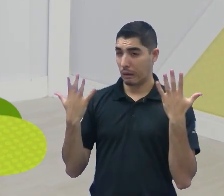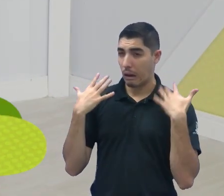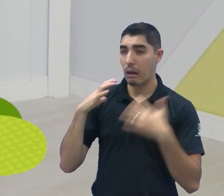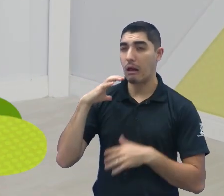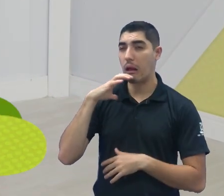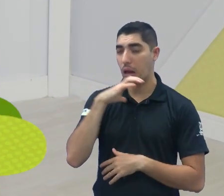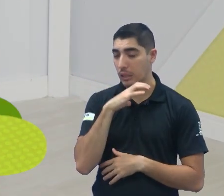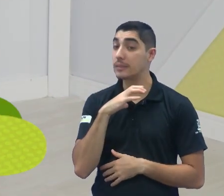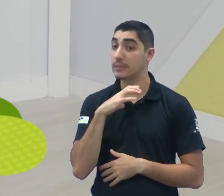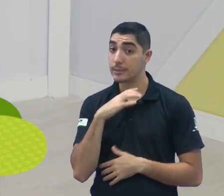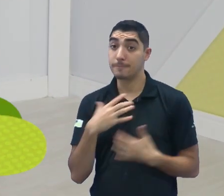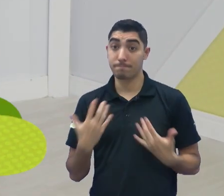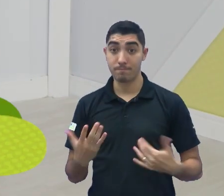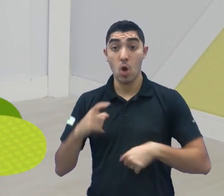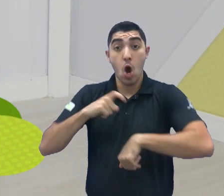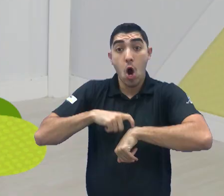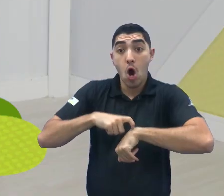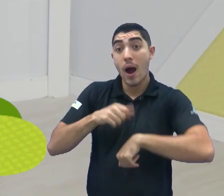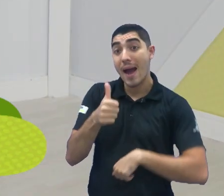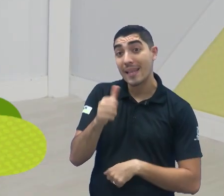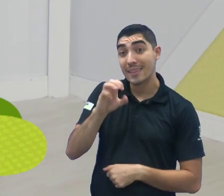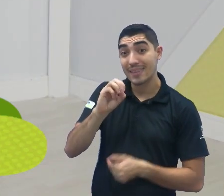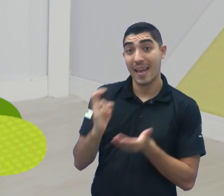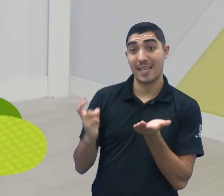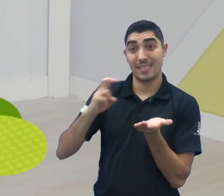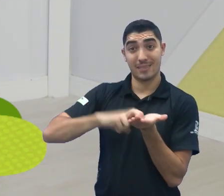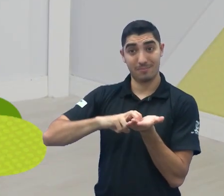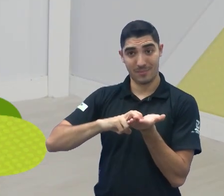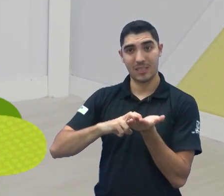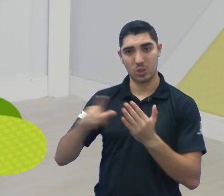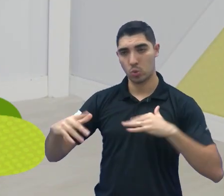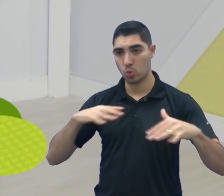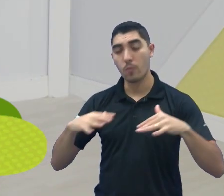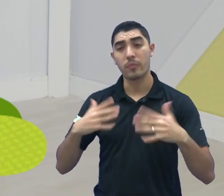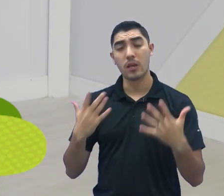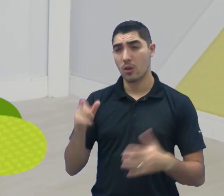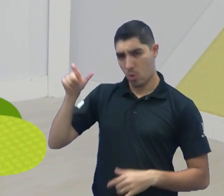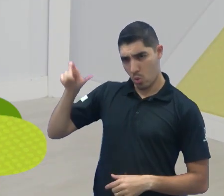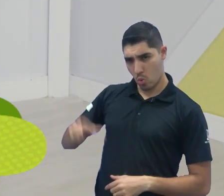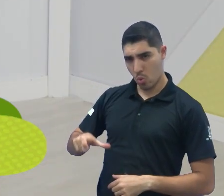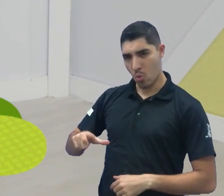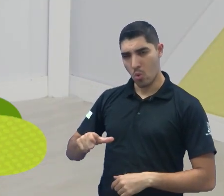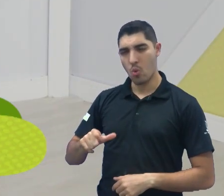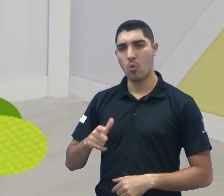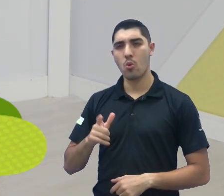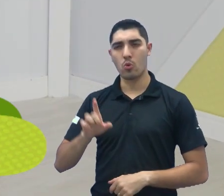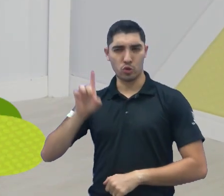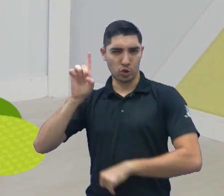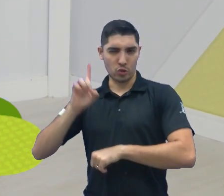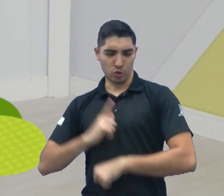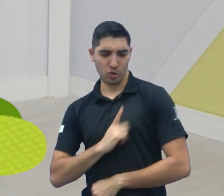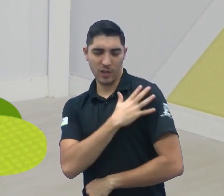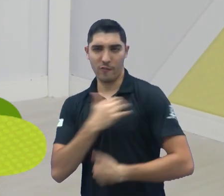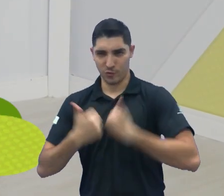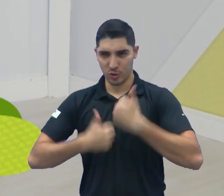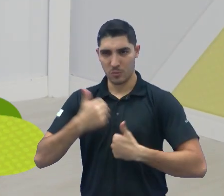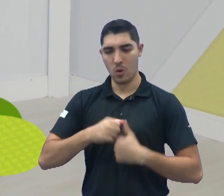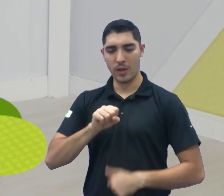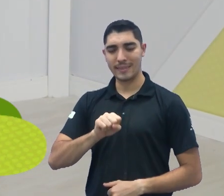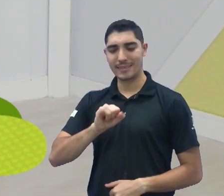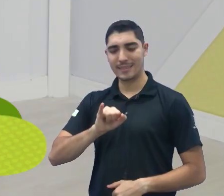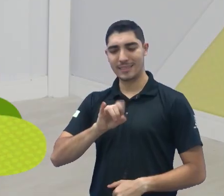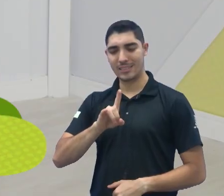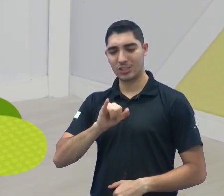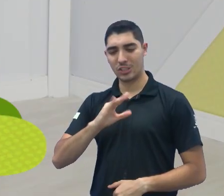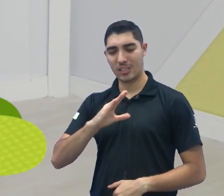rotina, né, João? O Sid Clay falou aqui na quarta-feira, para o jogo às 10 da manhã, os jogadores, comissão técnica, vão ter que acordar entre 5 e meia da